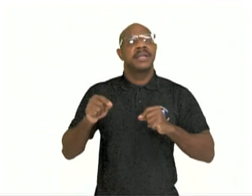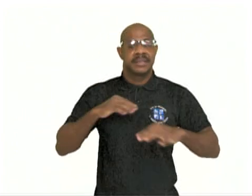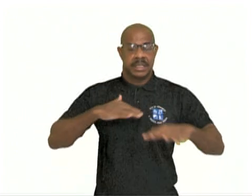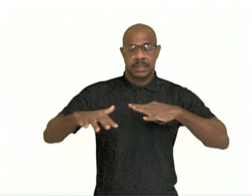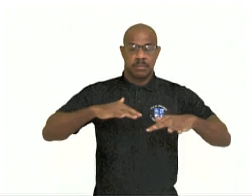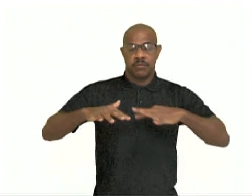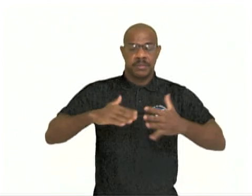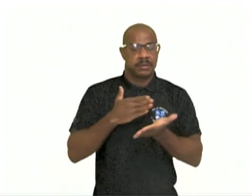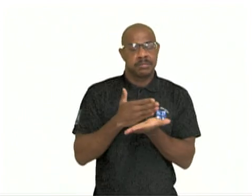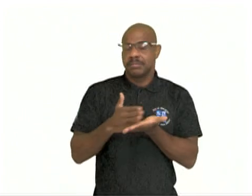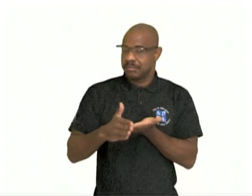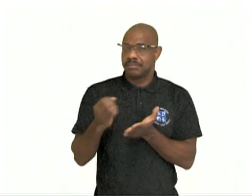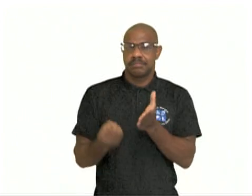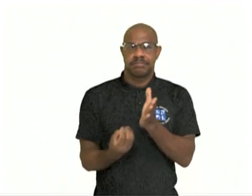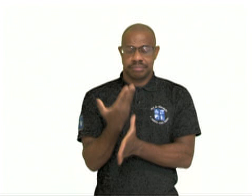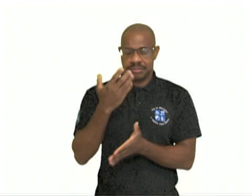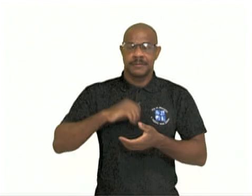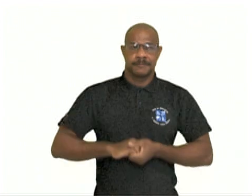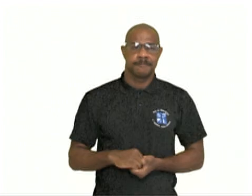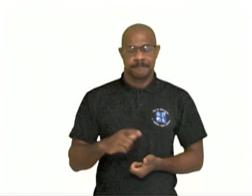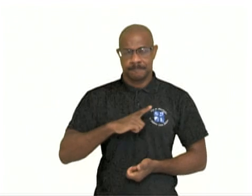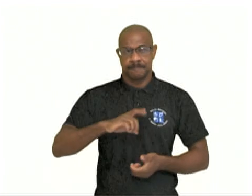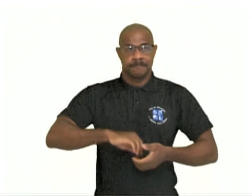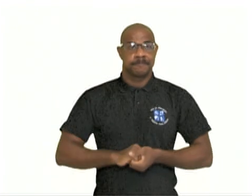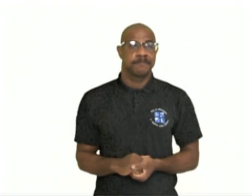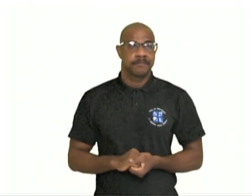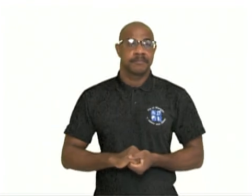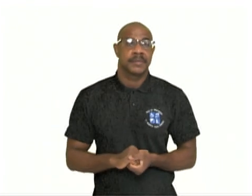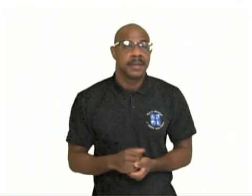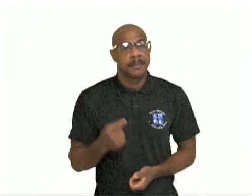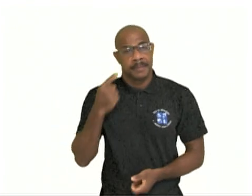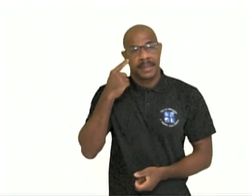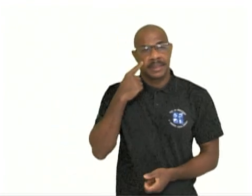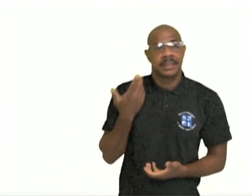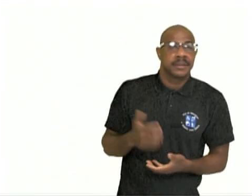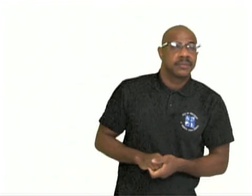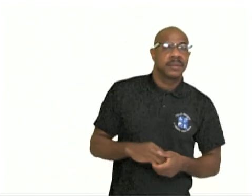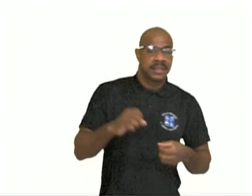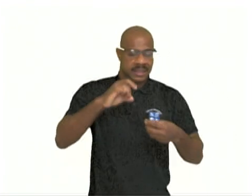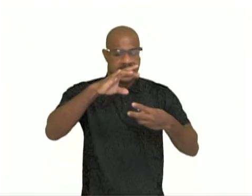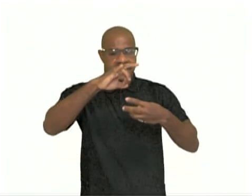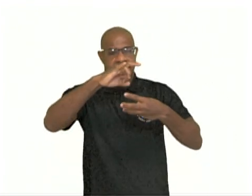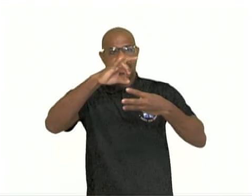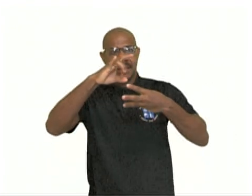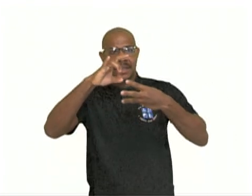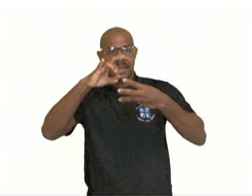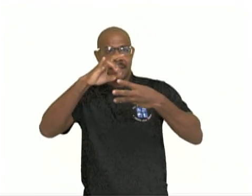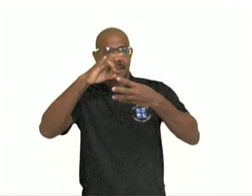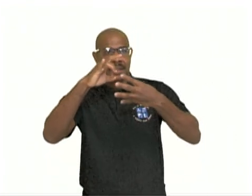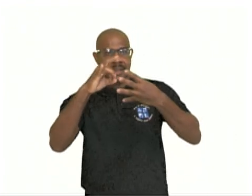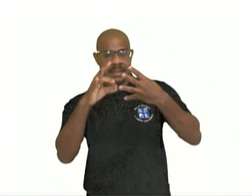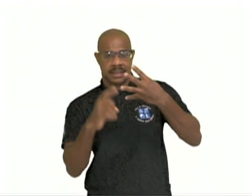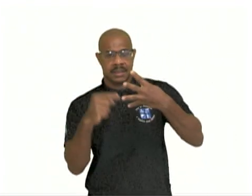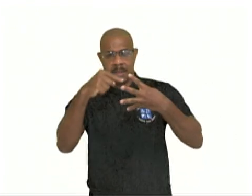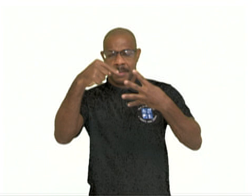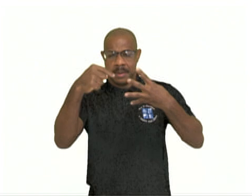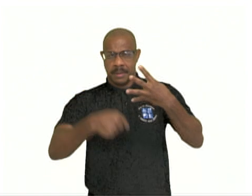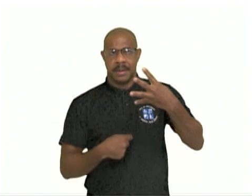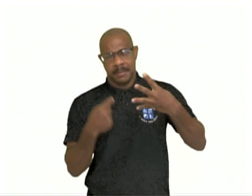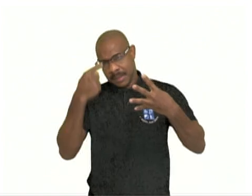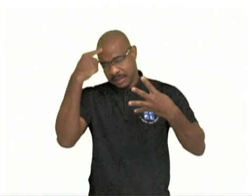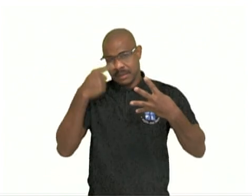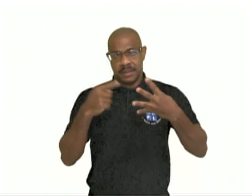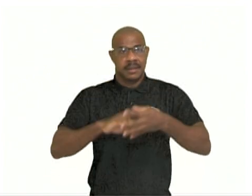o início dessa formação, né? E aí, pensando um pouquinho em cada um deles, as placas tectônicas,